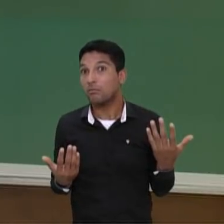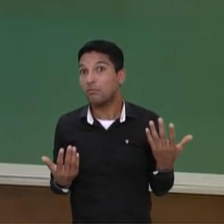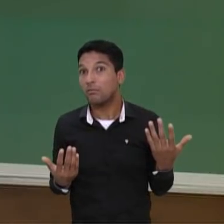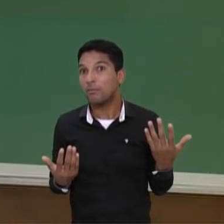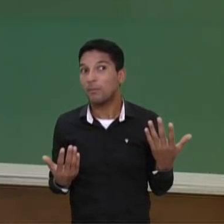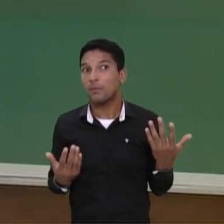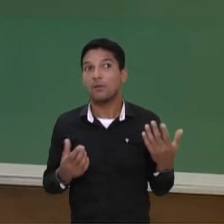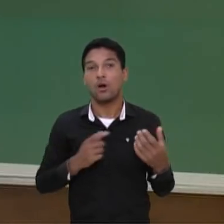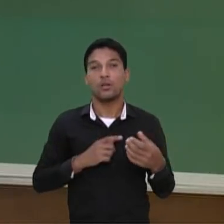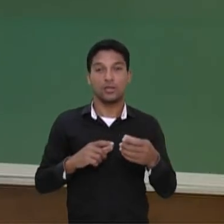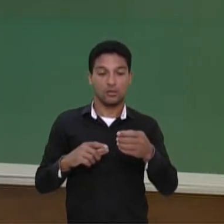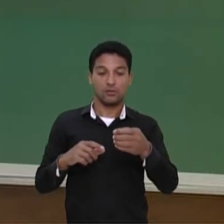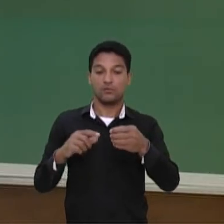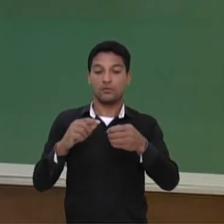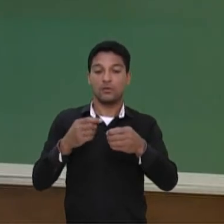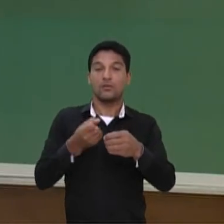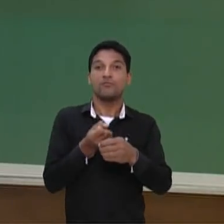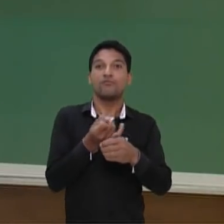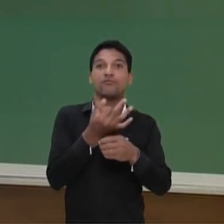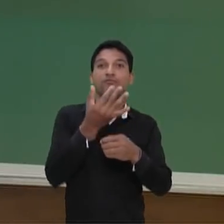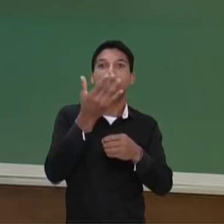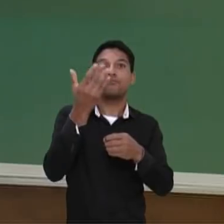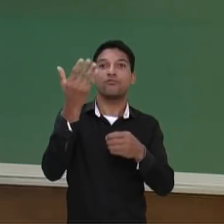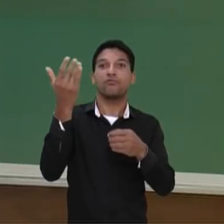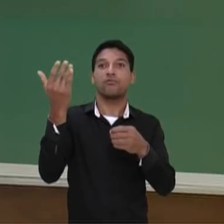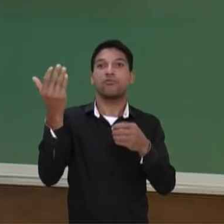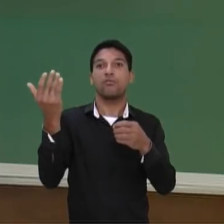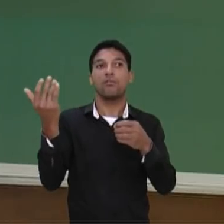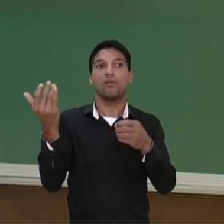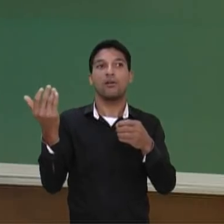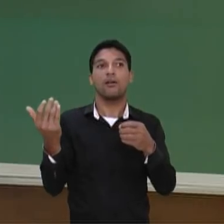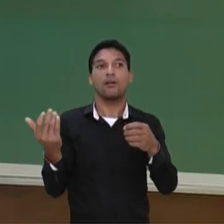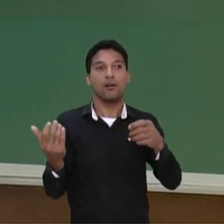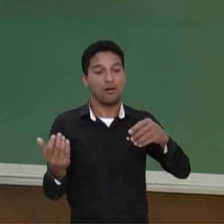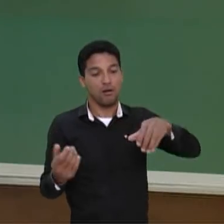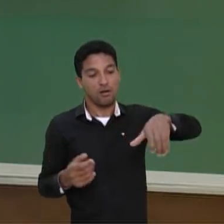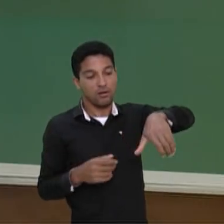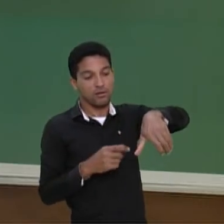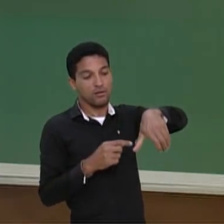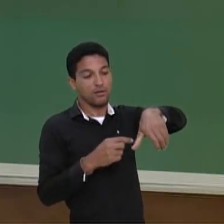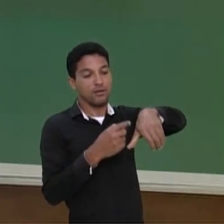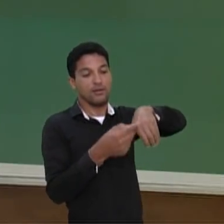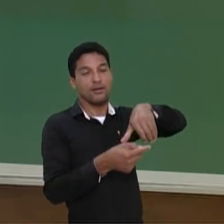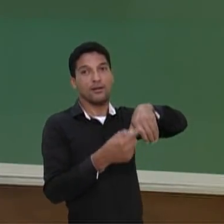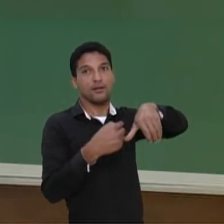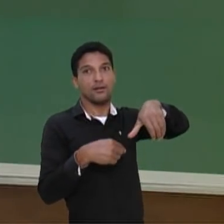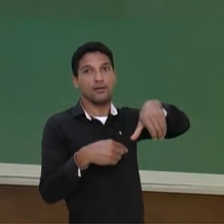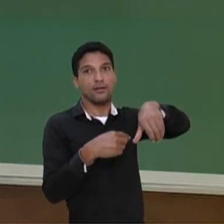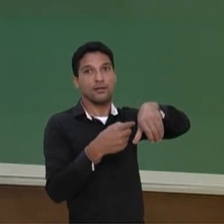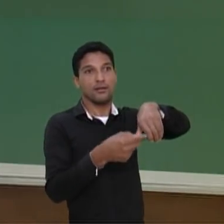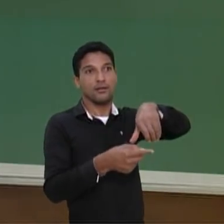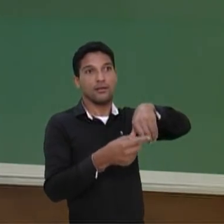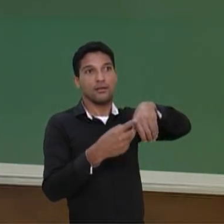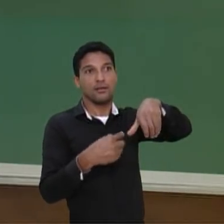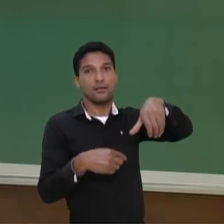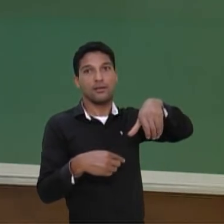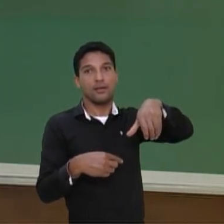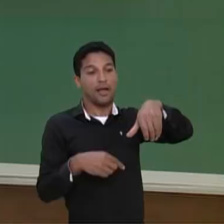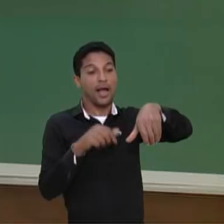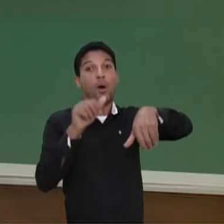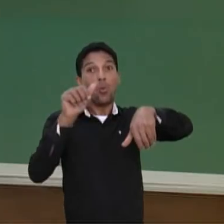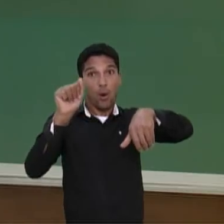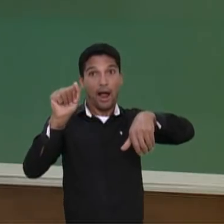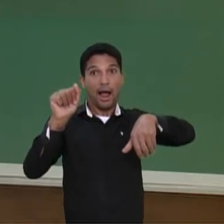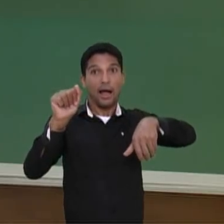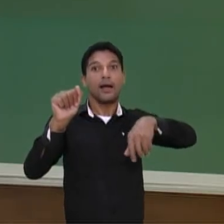eu tenho esse formato aqui não tem concavidade voltada para baixo o valor de ar tem que ser um número